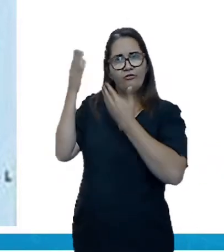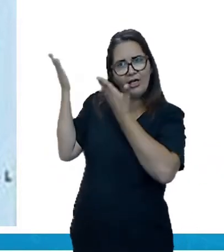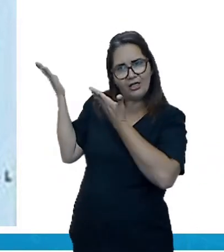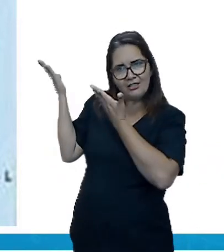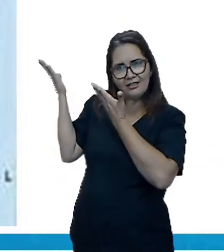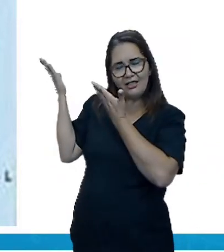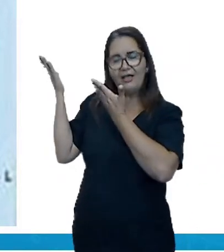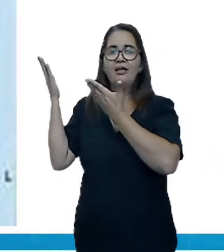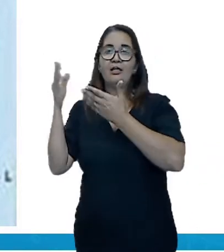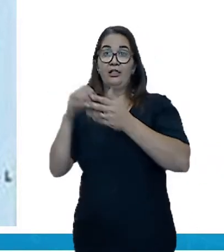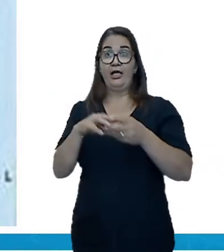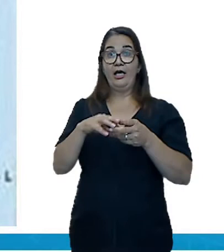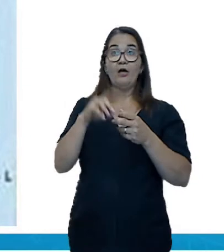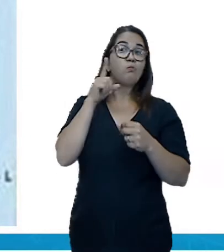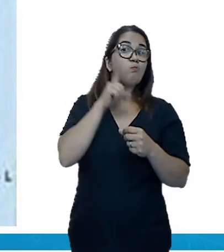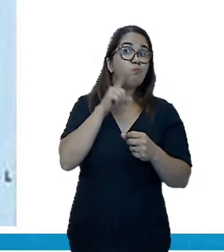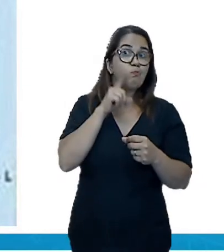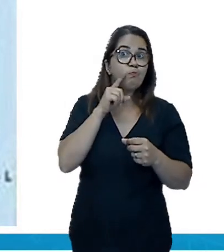da América.